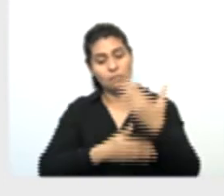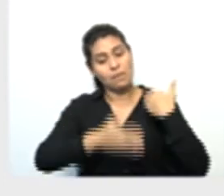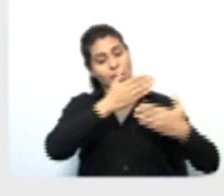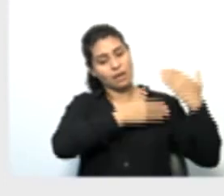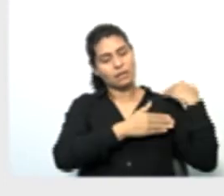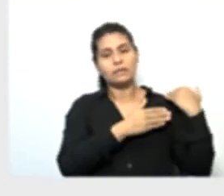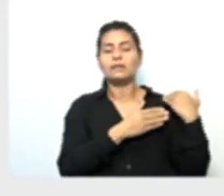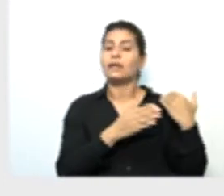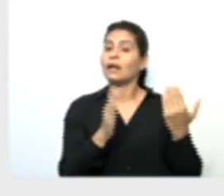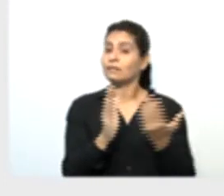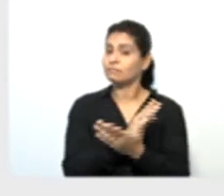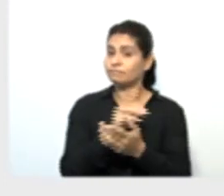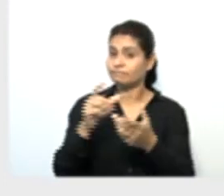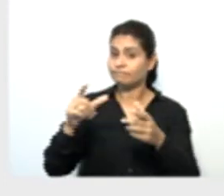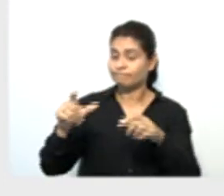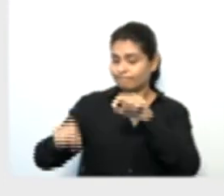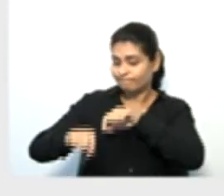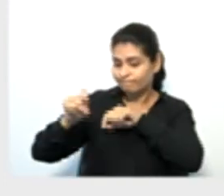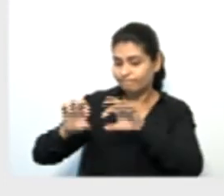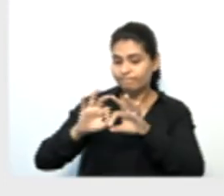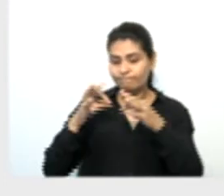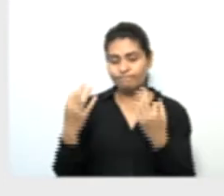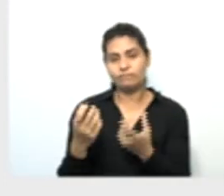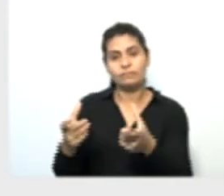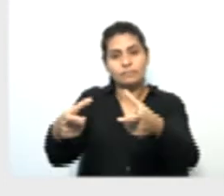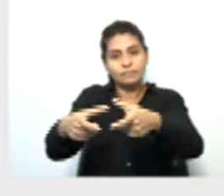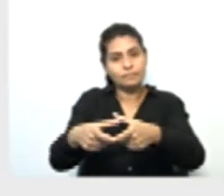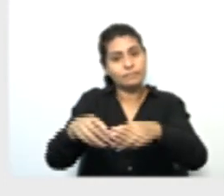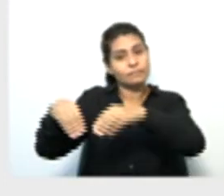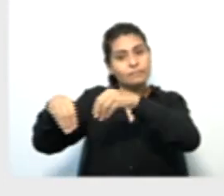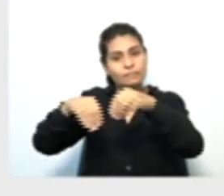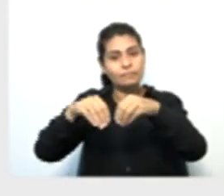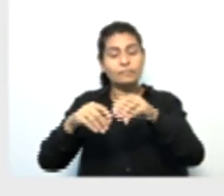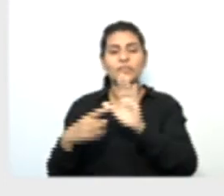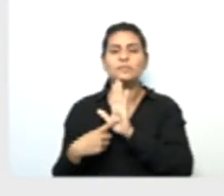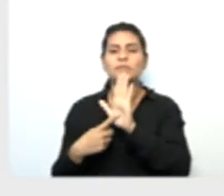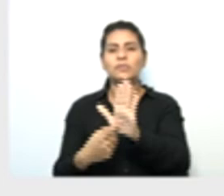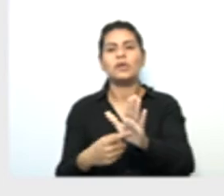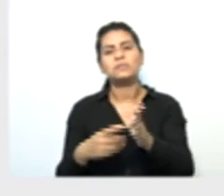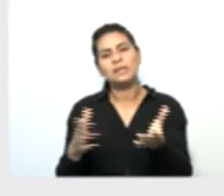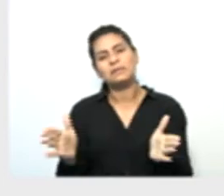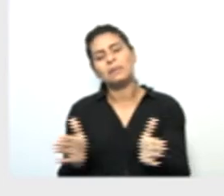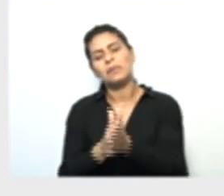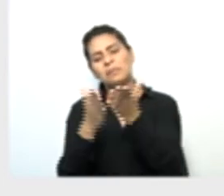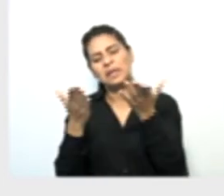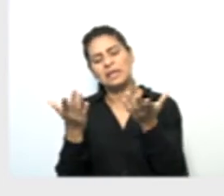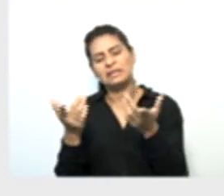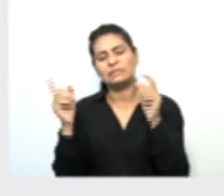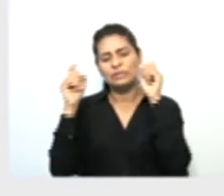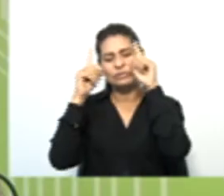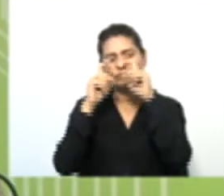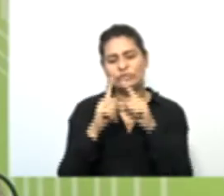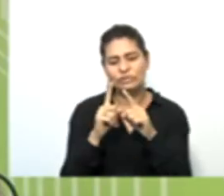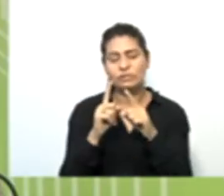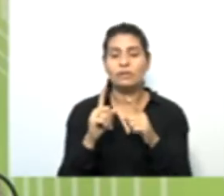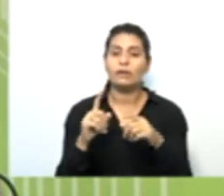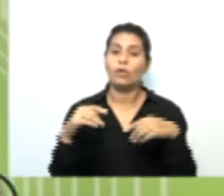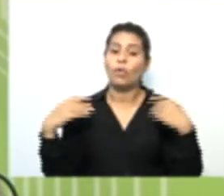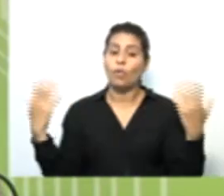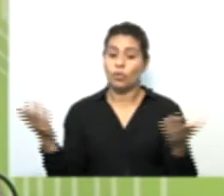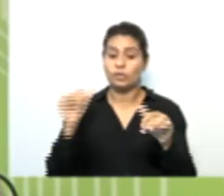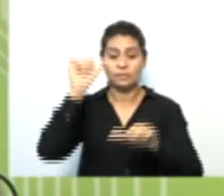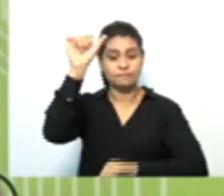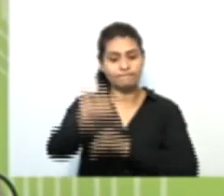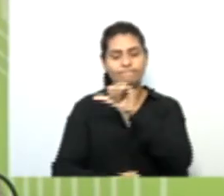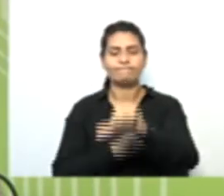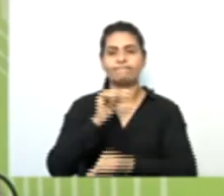esse. A agricultura familiar, os pequenos produtores são marcados pela pobreza, pela miséria, pelas dificuldades, né? Uma